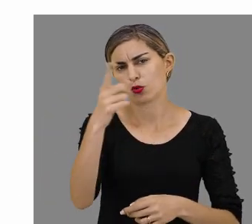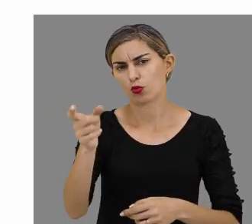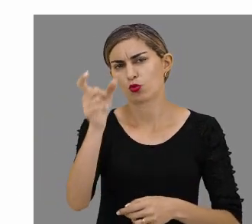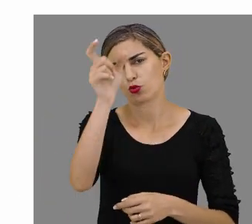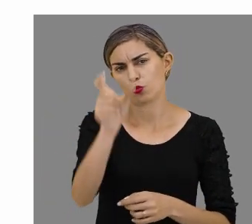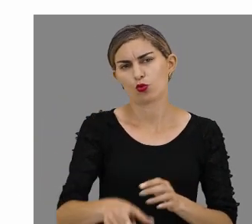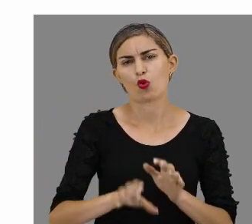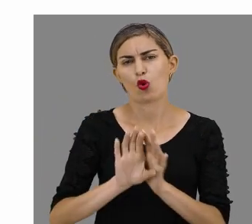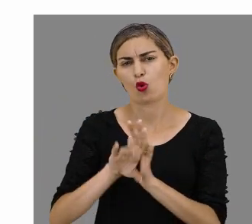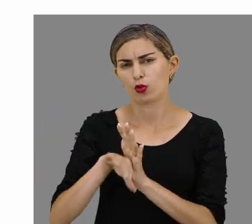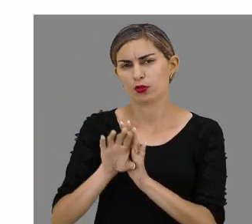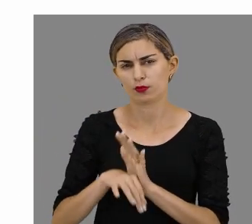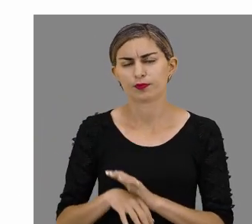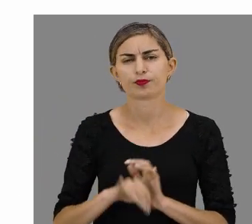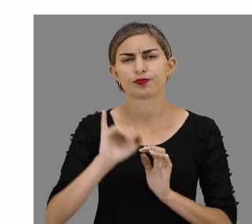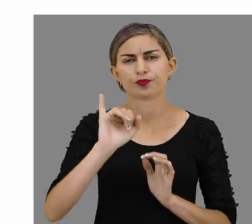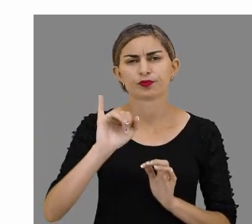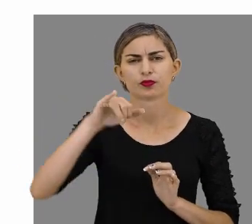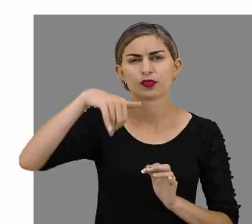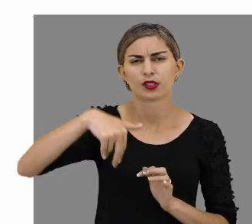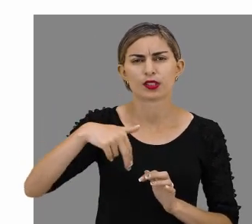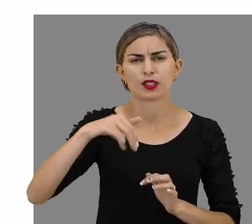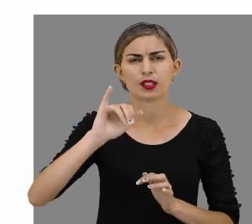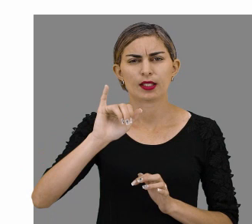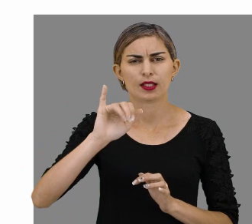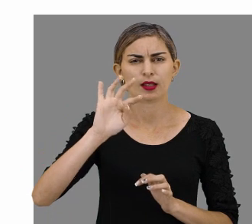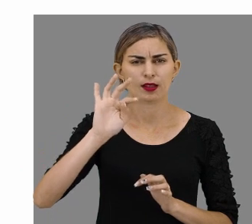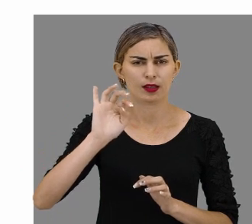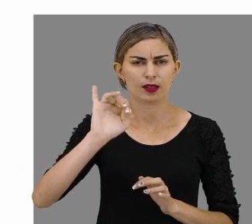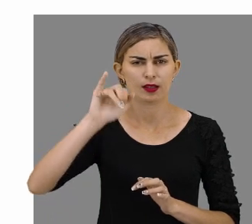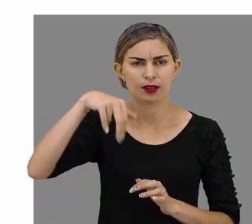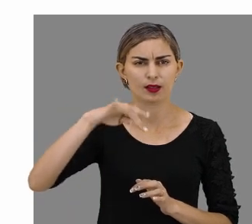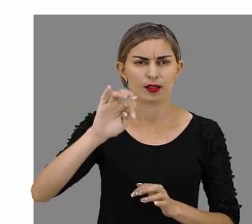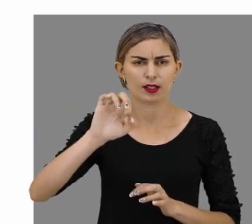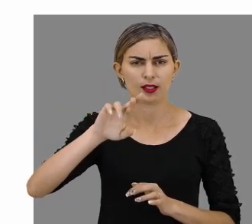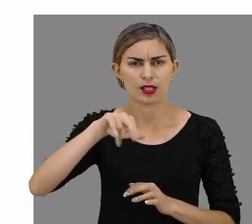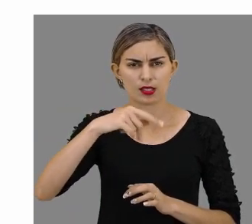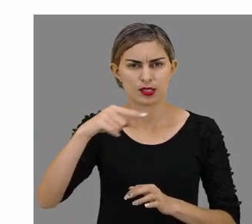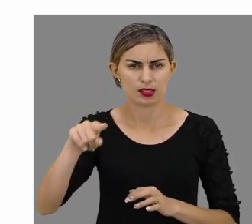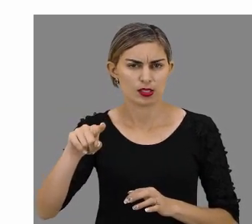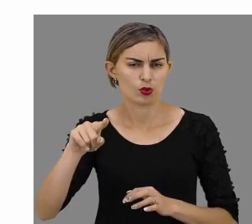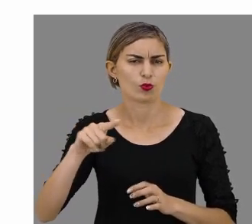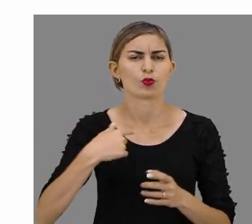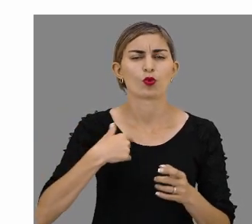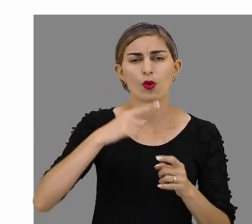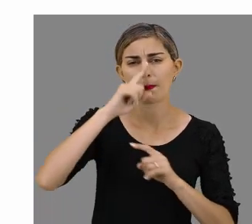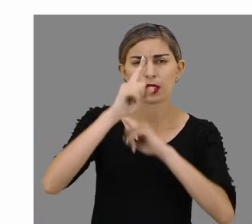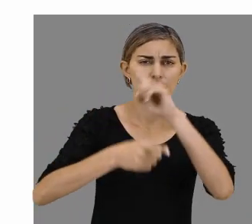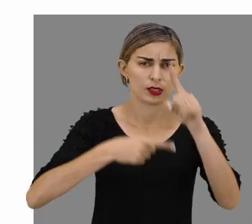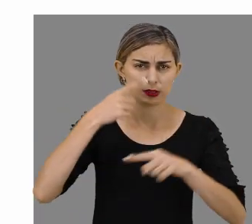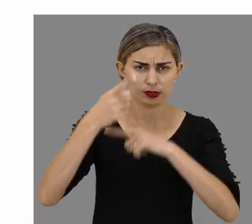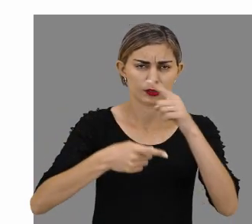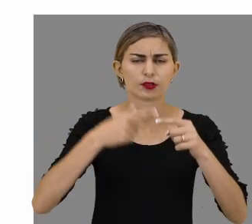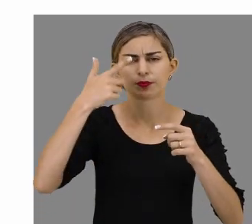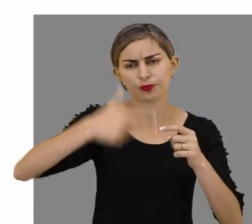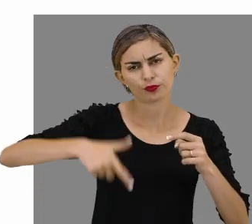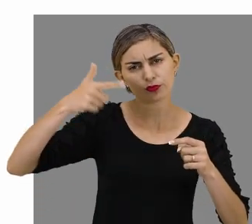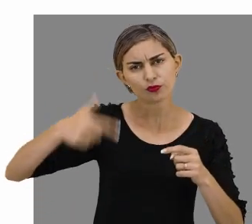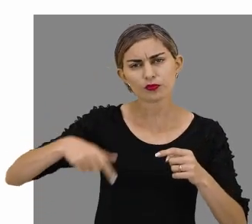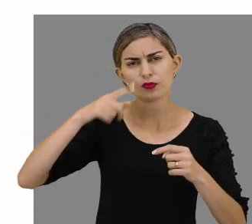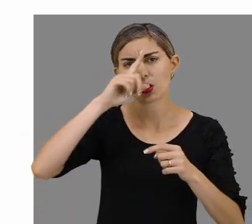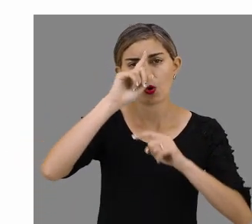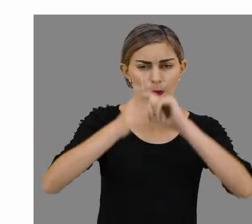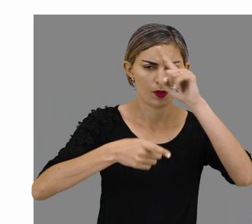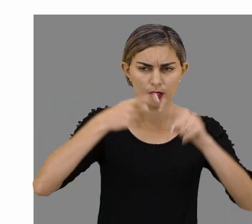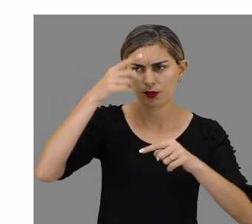código. Já o mecanismo de interação possibilita que um bloco de comandos se repita várias e